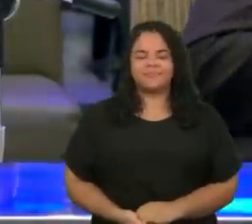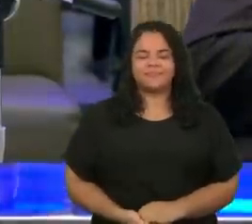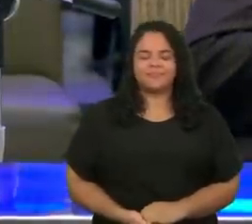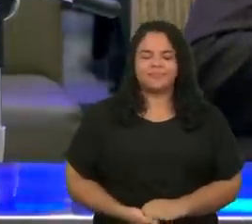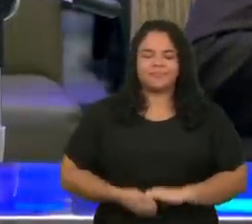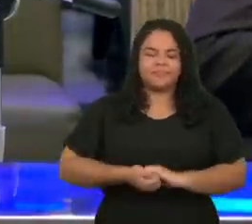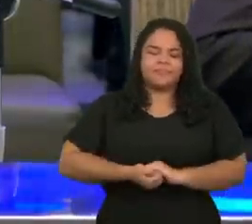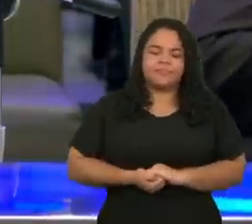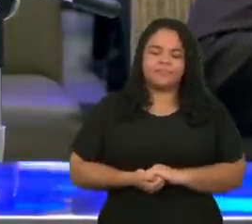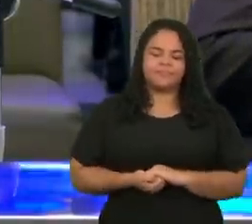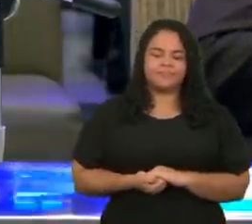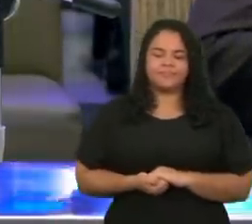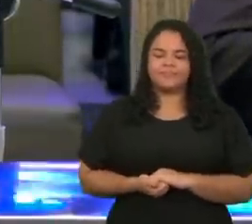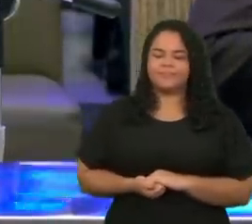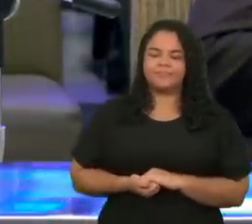sobre